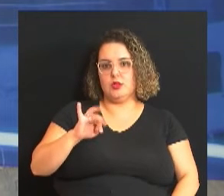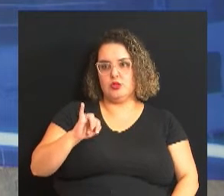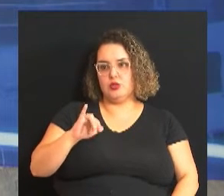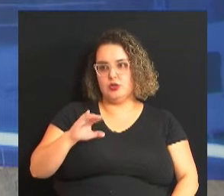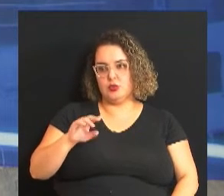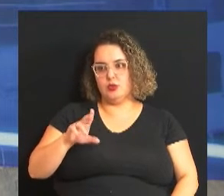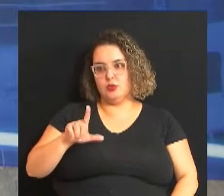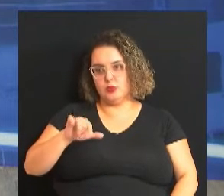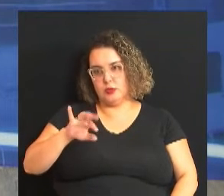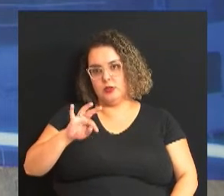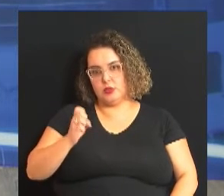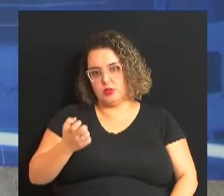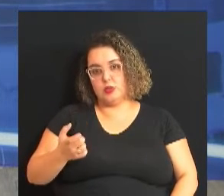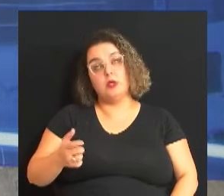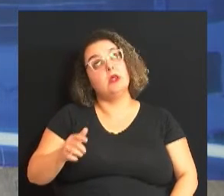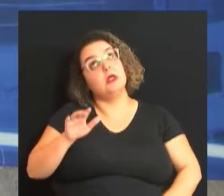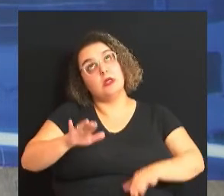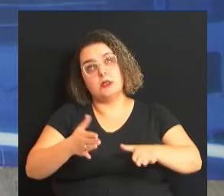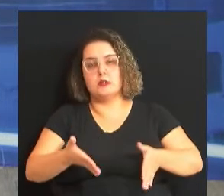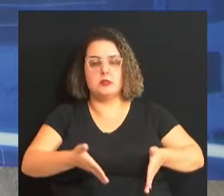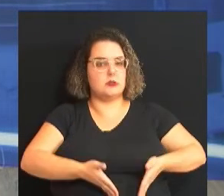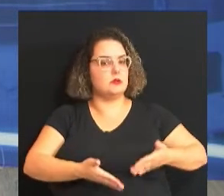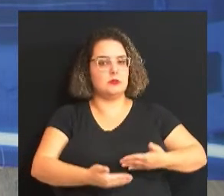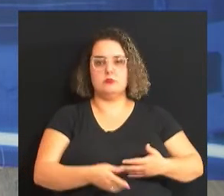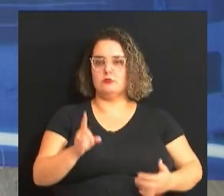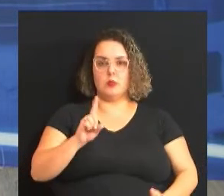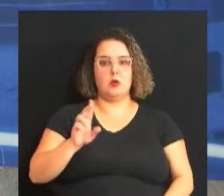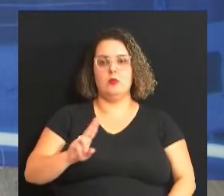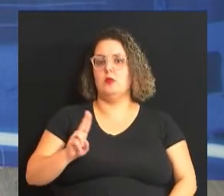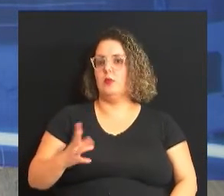estômago. Isso o médico tem que julgar